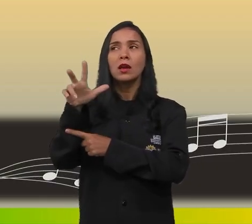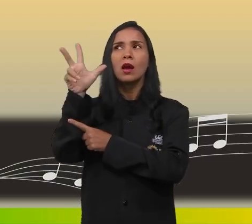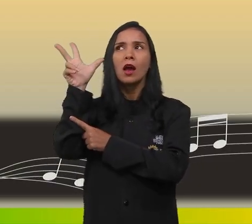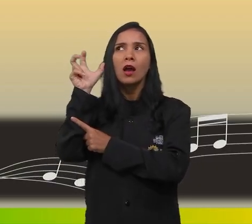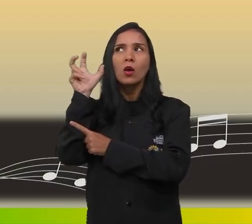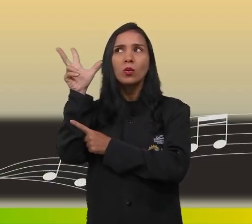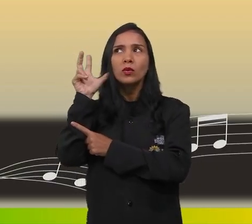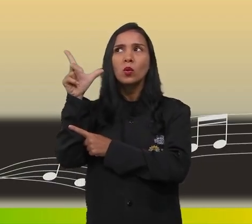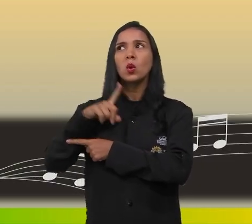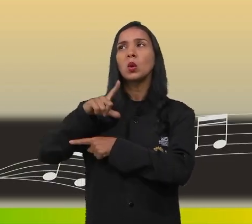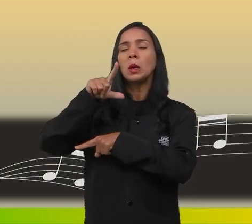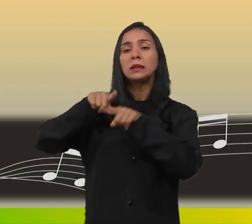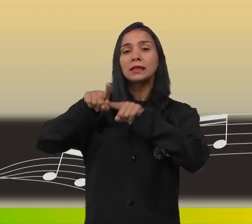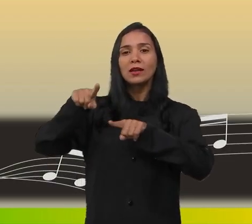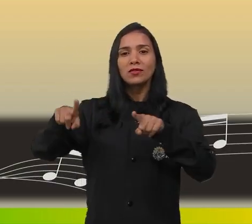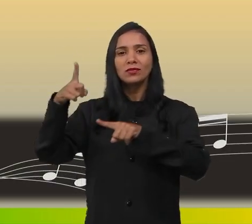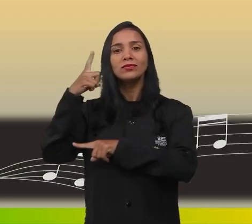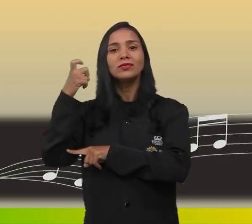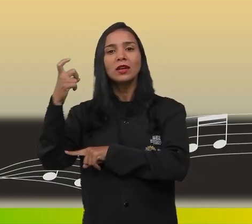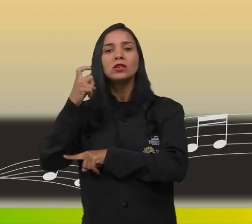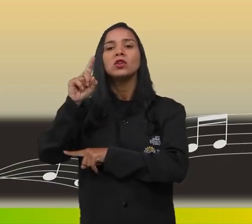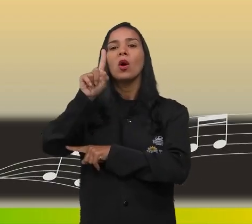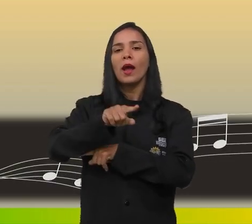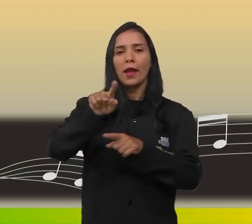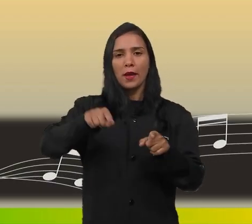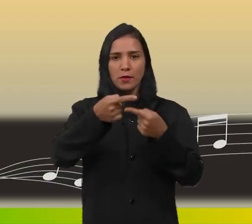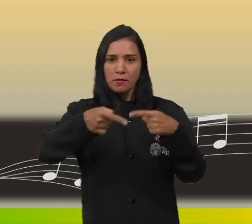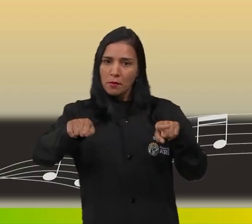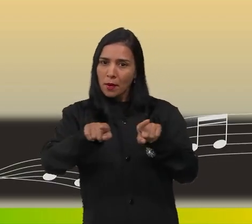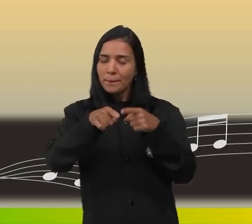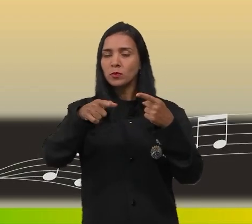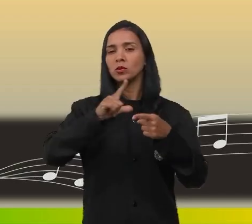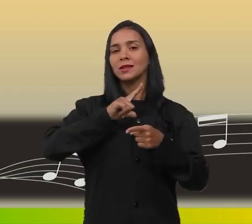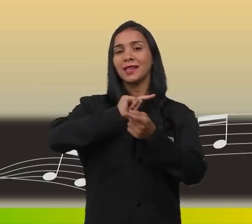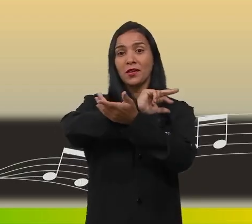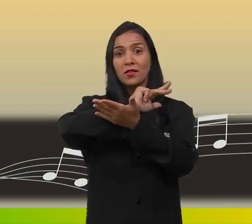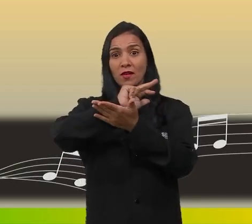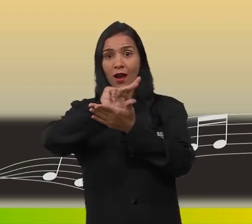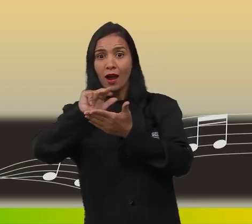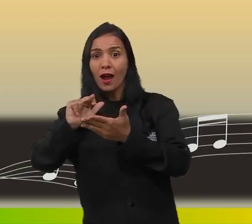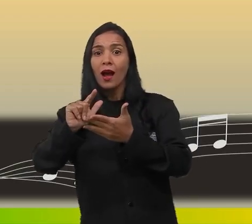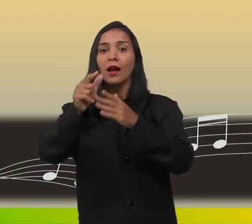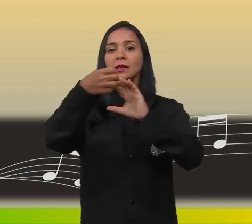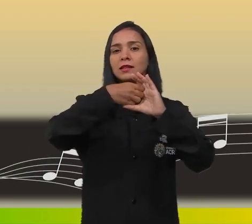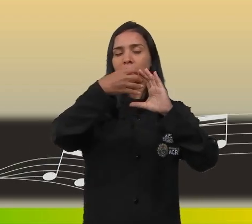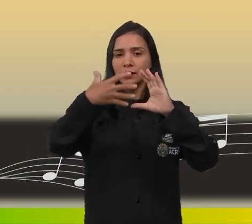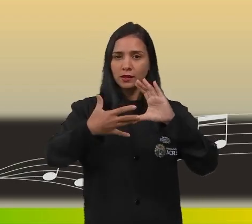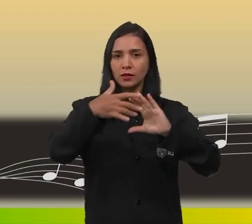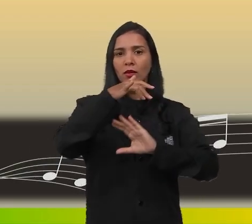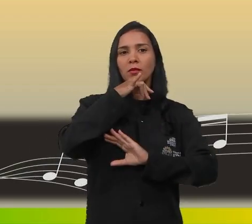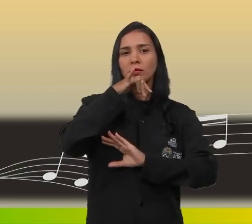em questão tem uma grande densidade sonora, ou seja, densidade é aquela